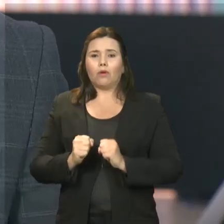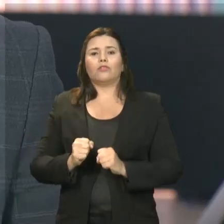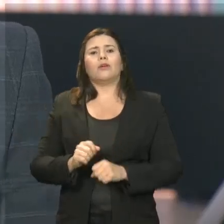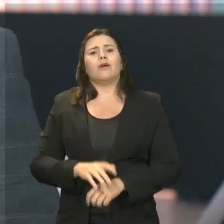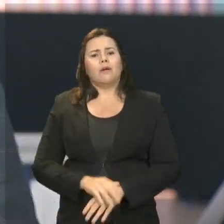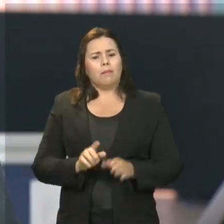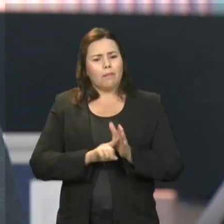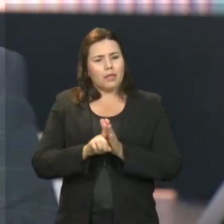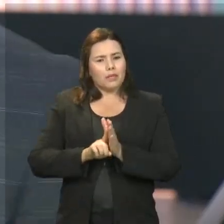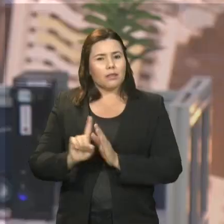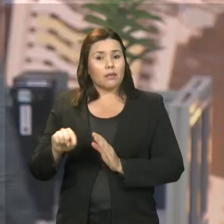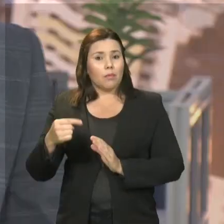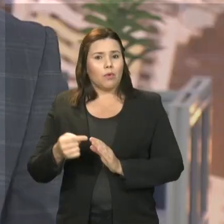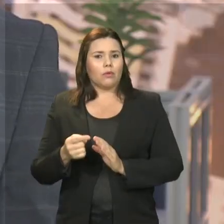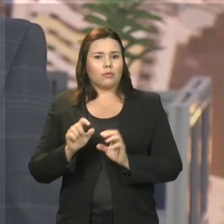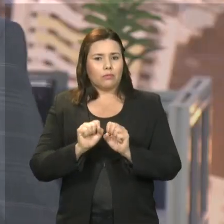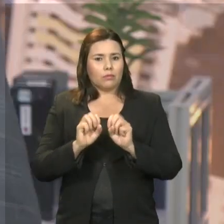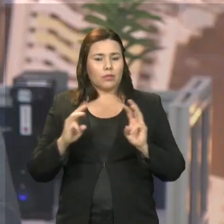www.unicef.org.